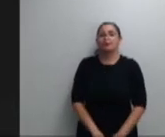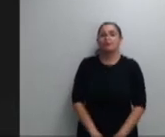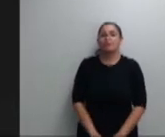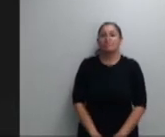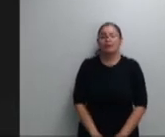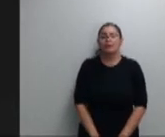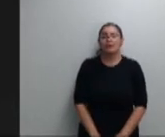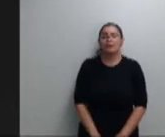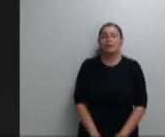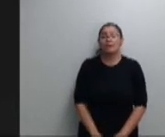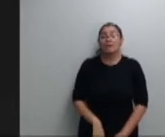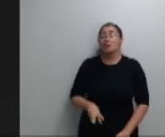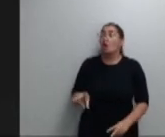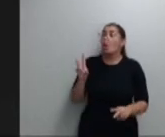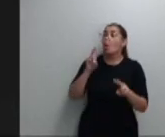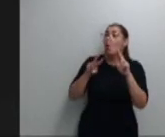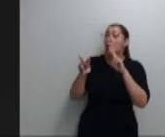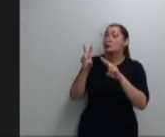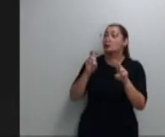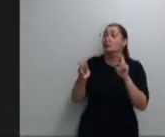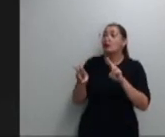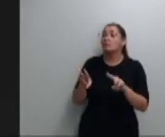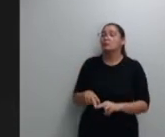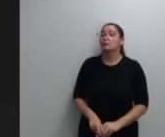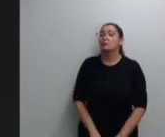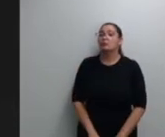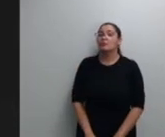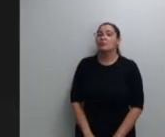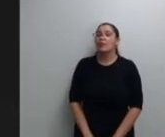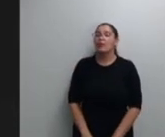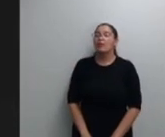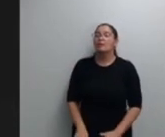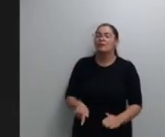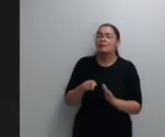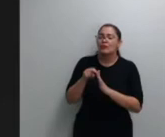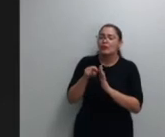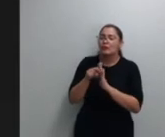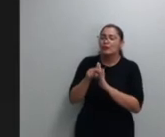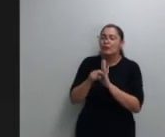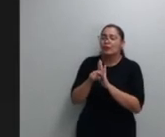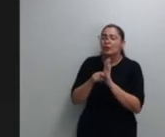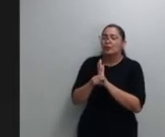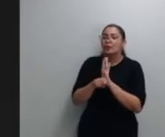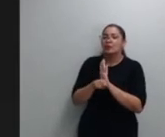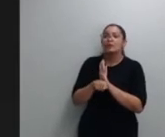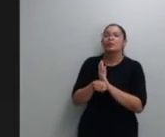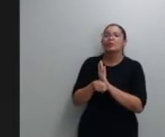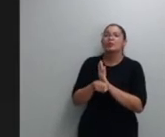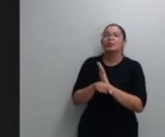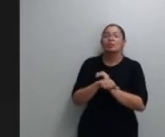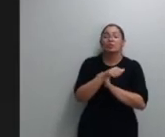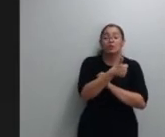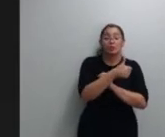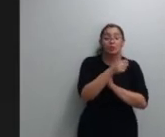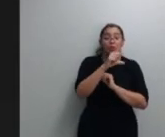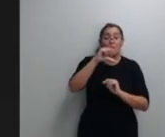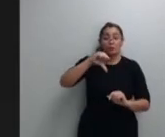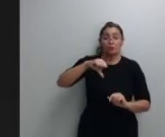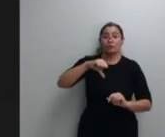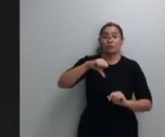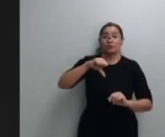e aí eu observo que na hipótese dos autos verifica-se que o edital número 1 de 19 de julho de 2013